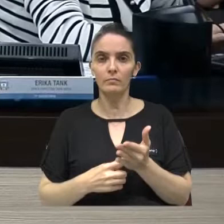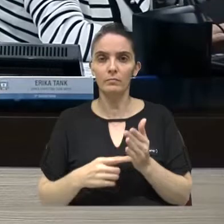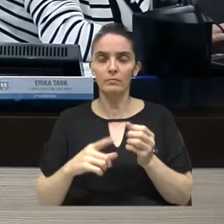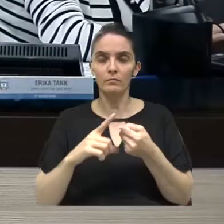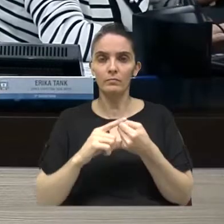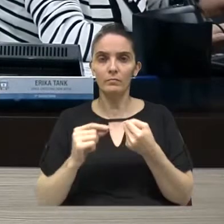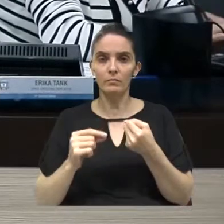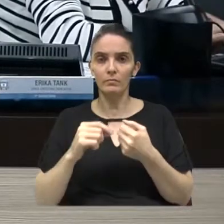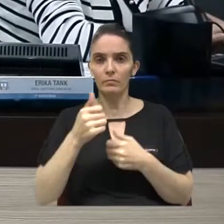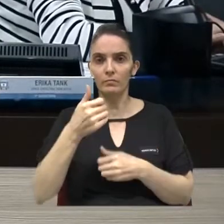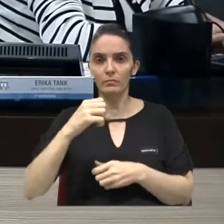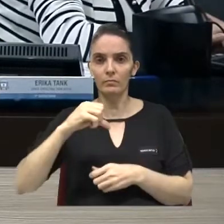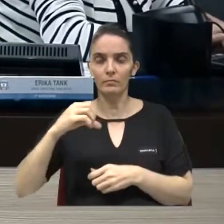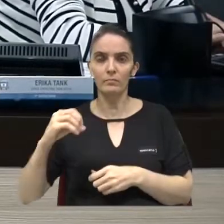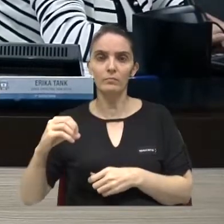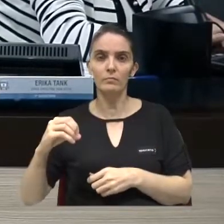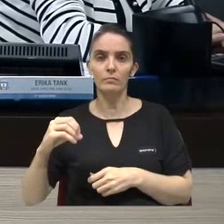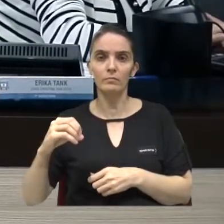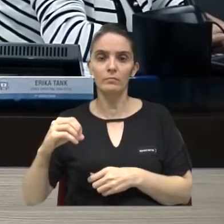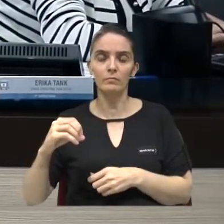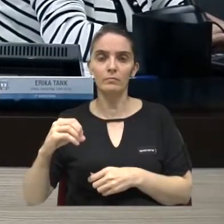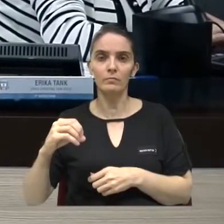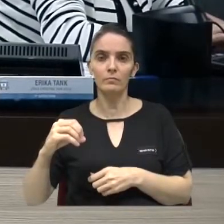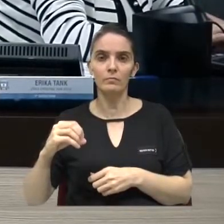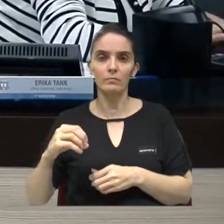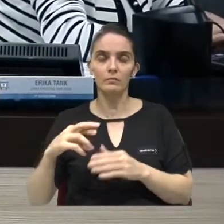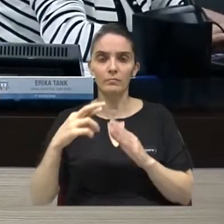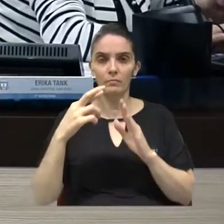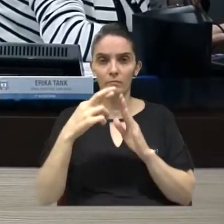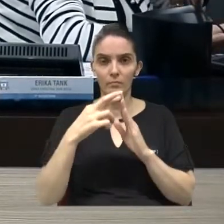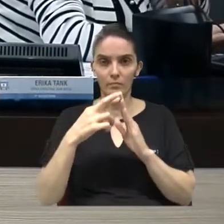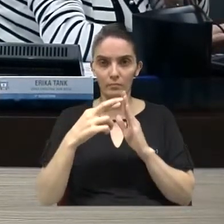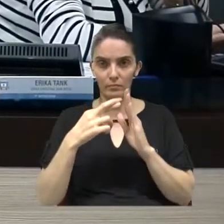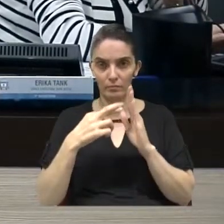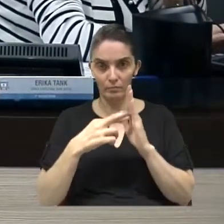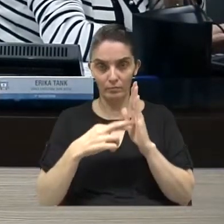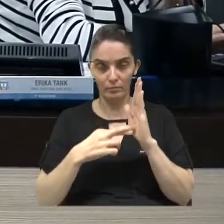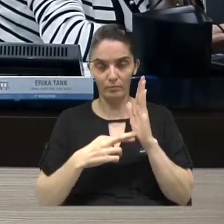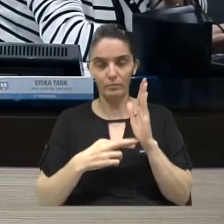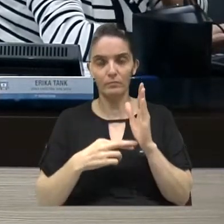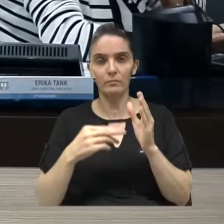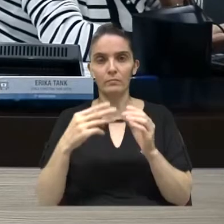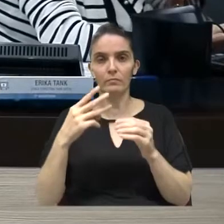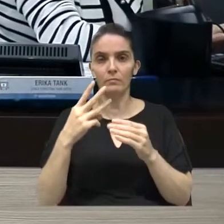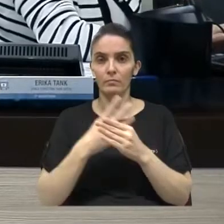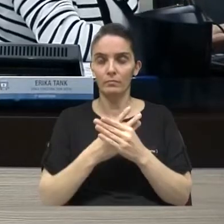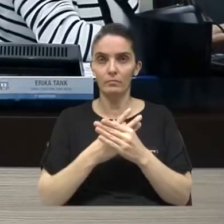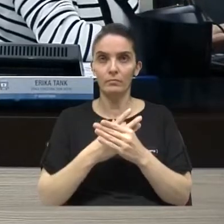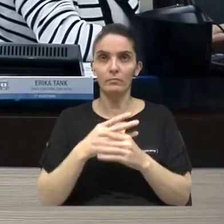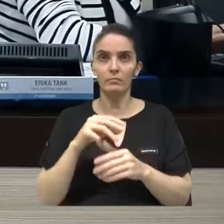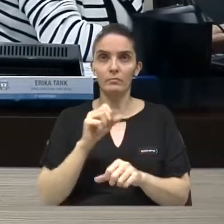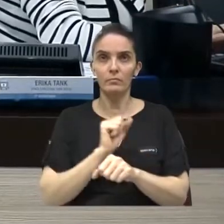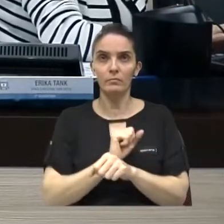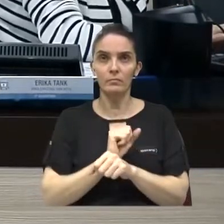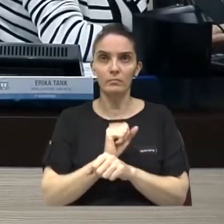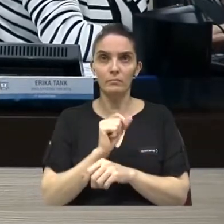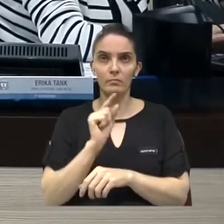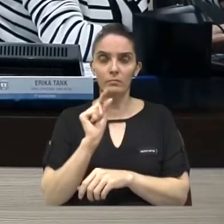artigos 190 e seguintes do Regimento Interno da Câmara Municipal de Limeira. Um minutinho só.